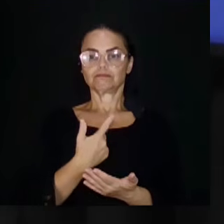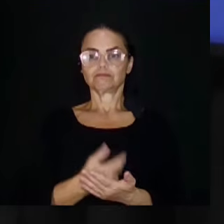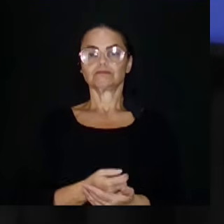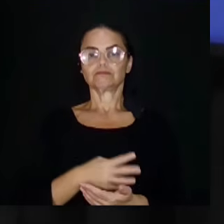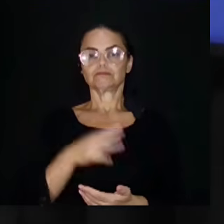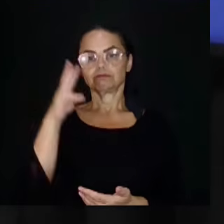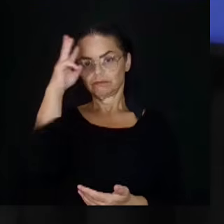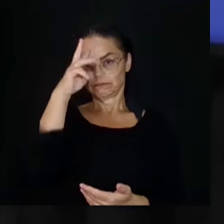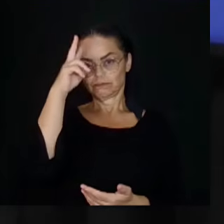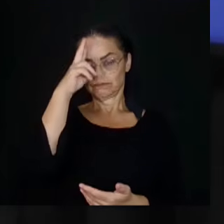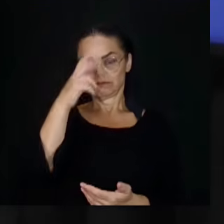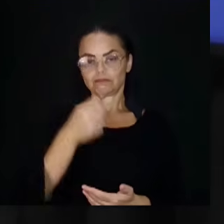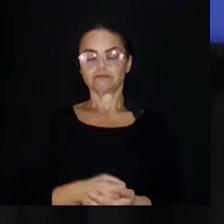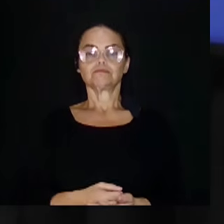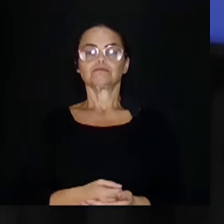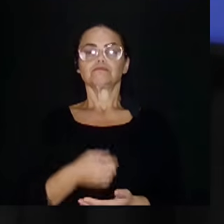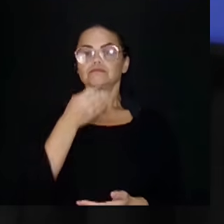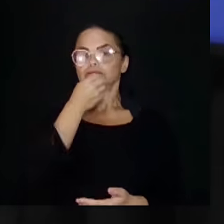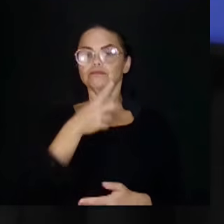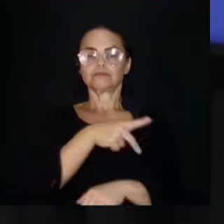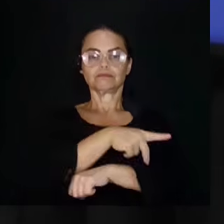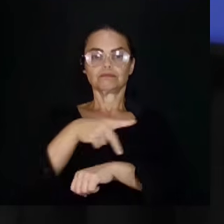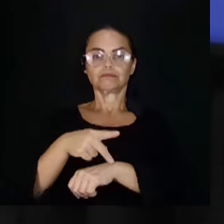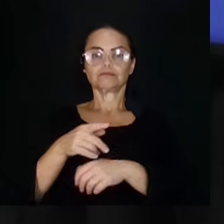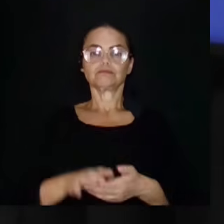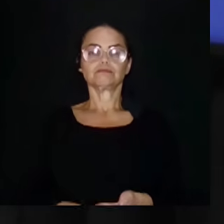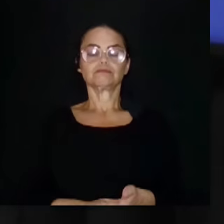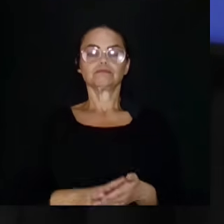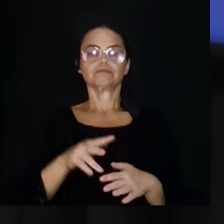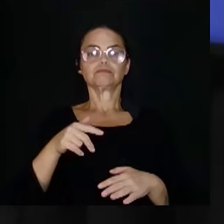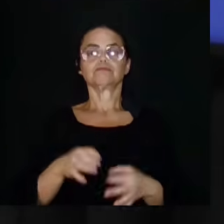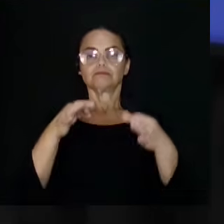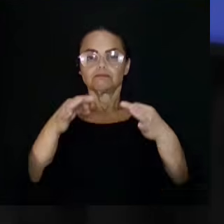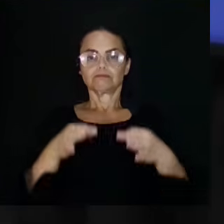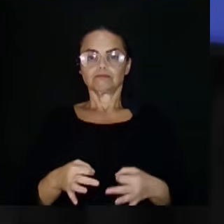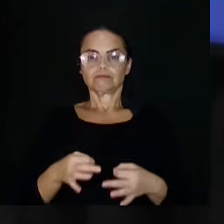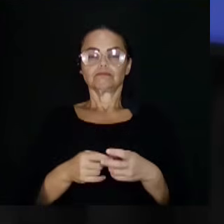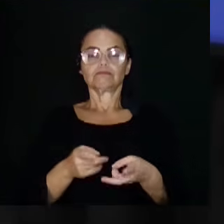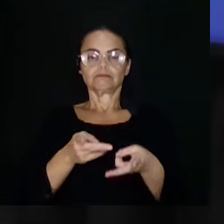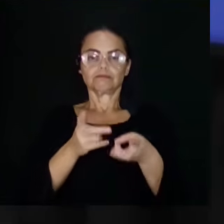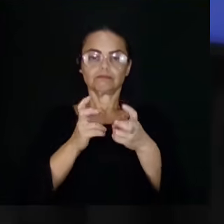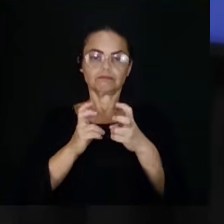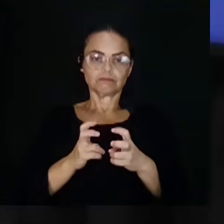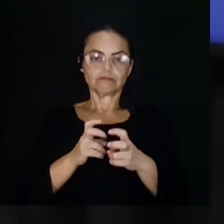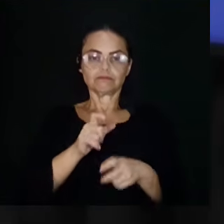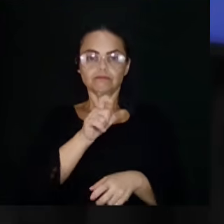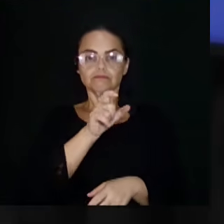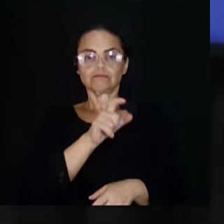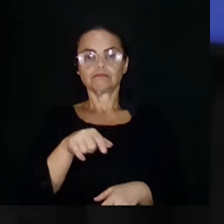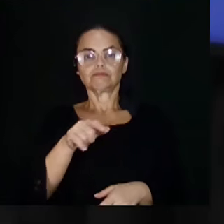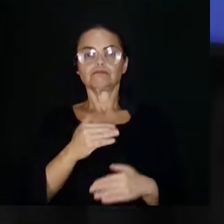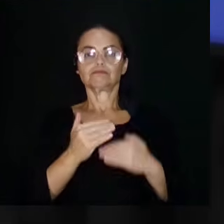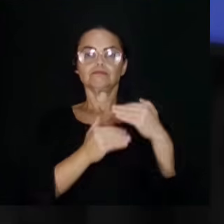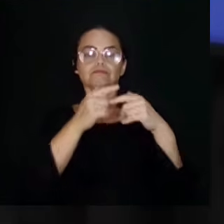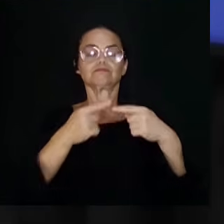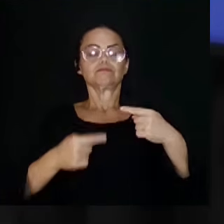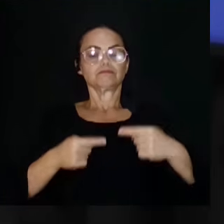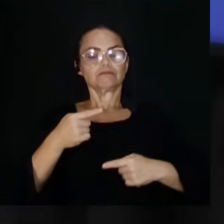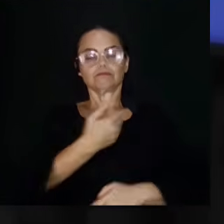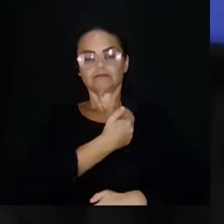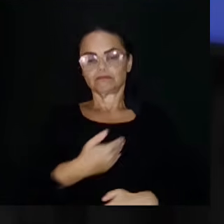ferramenta pedagógica e espaço de afirmação, e é o reconhecimento de que construir políticas públicas